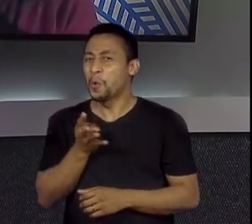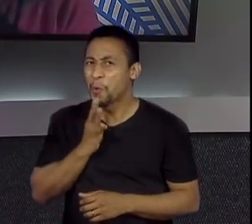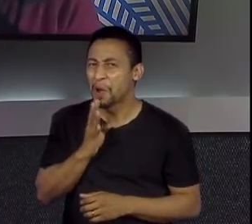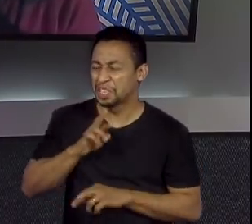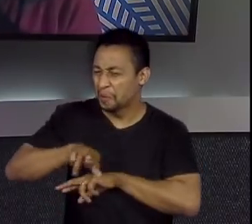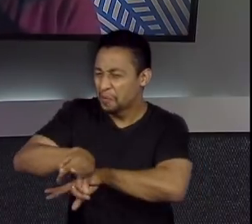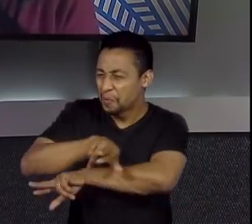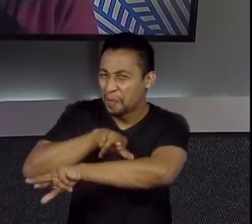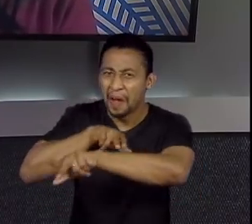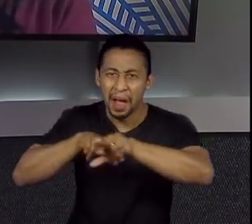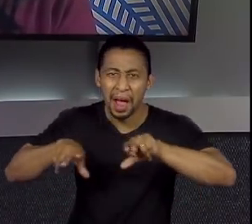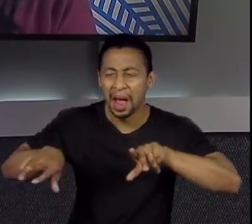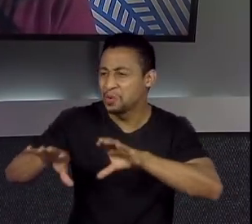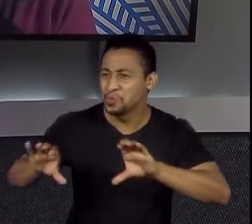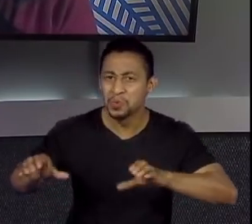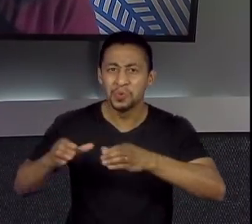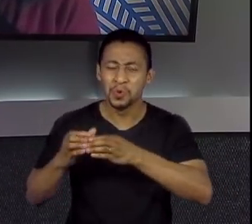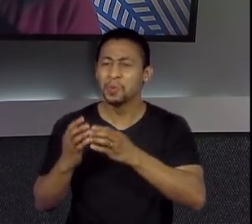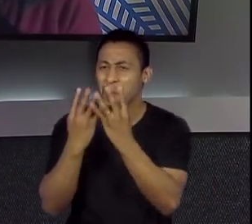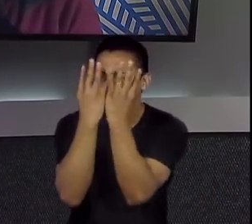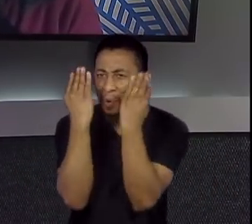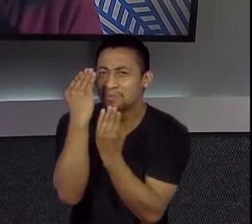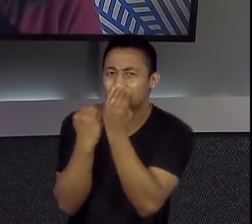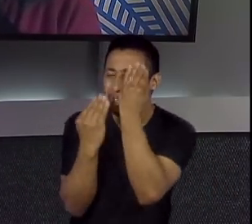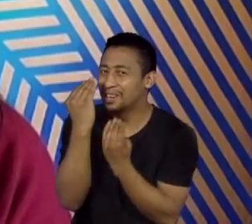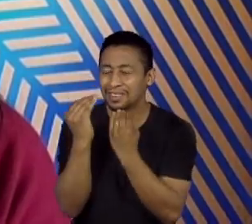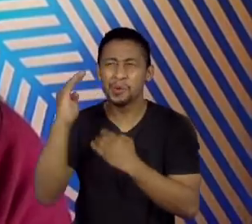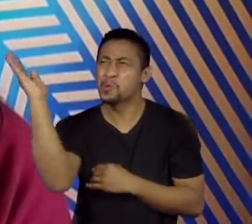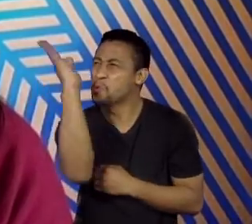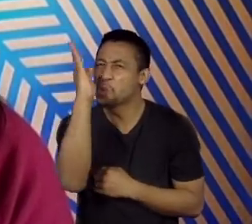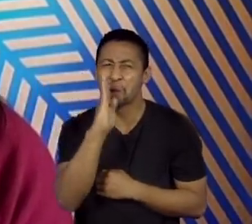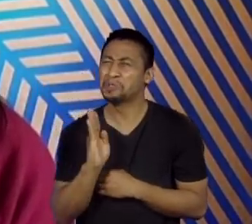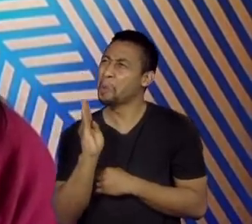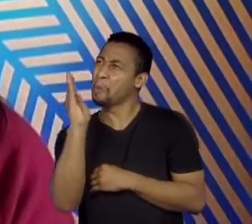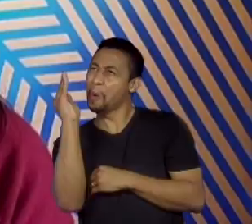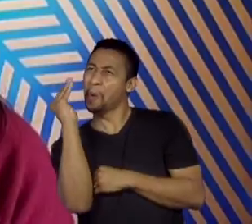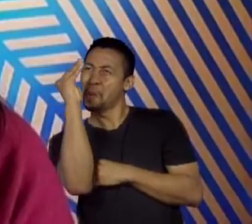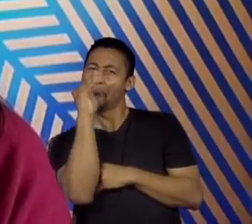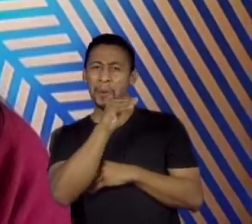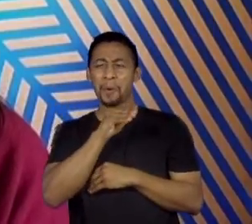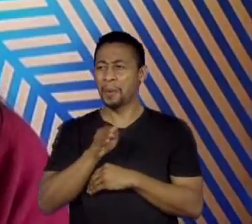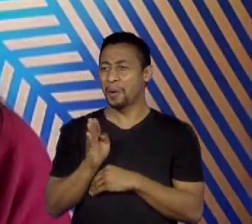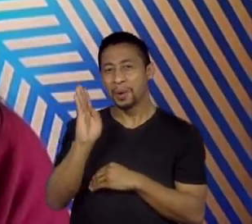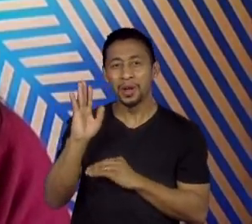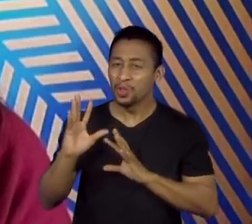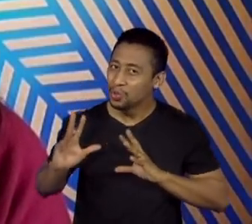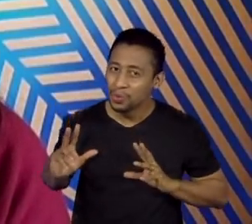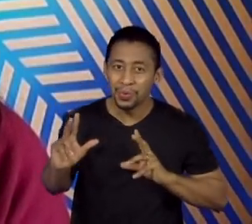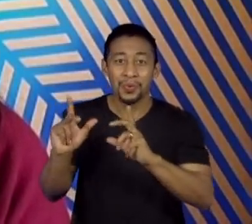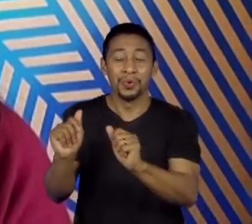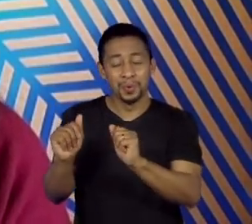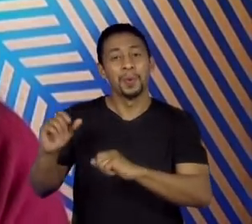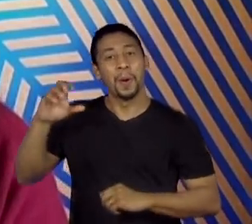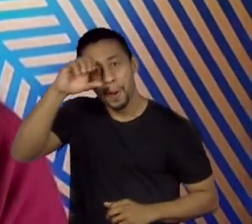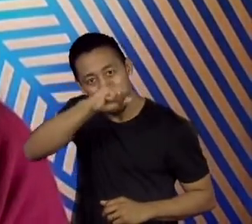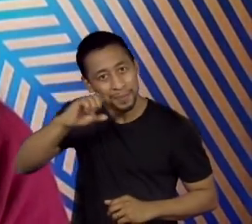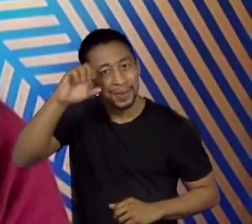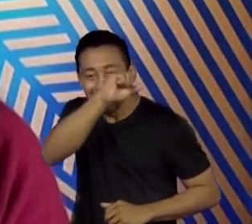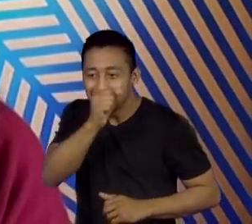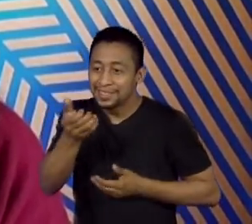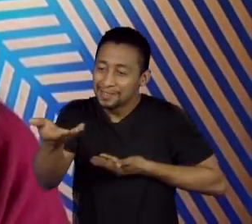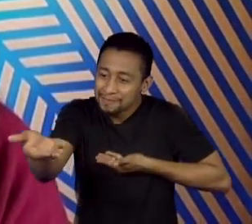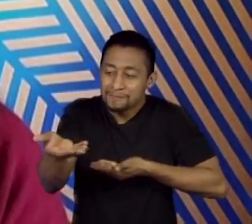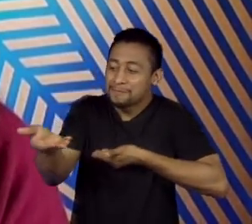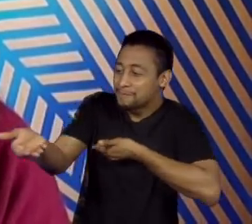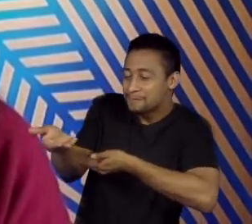todos os cantos do Brasil, de norte a sul, de leste a oeste, né? Eu aprendi muito com a cultura do meu povo, com as